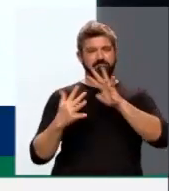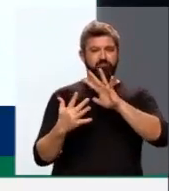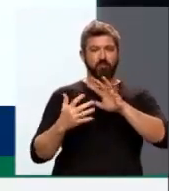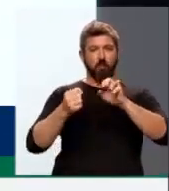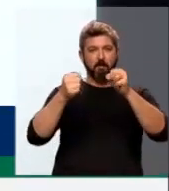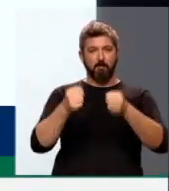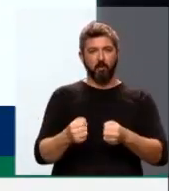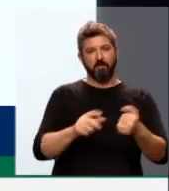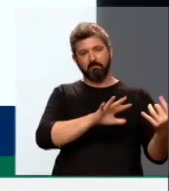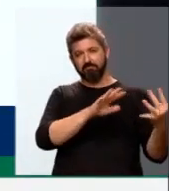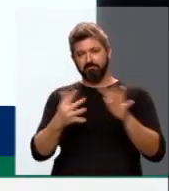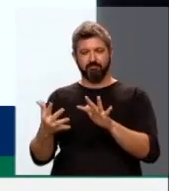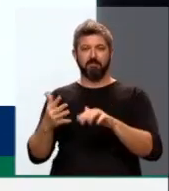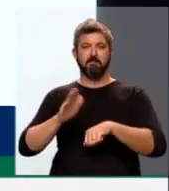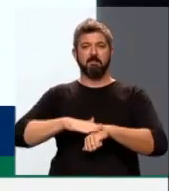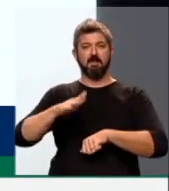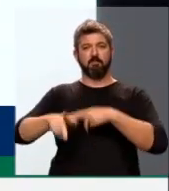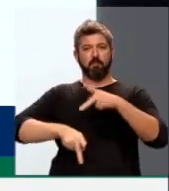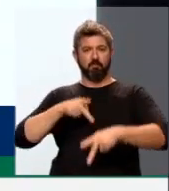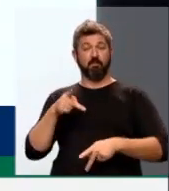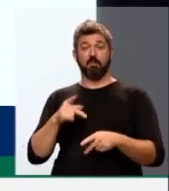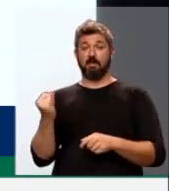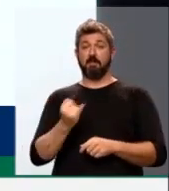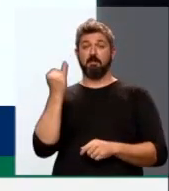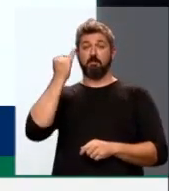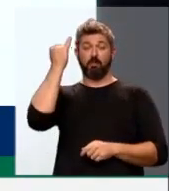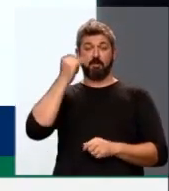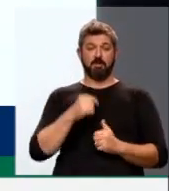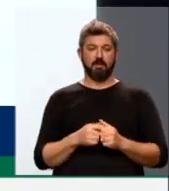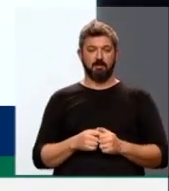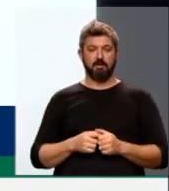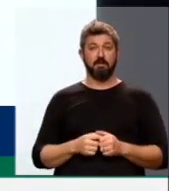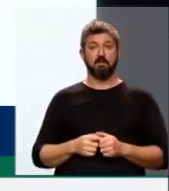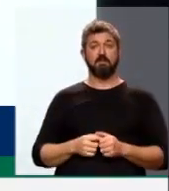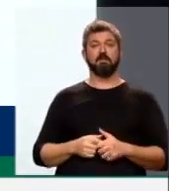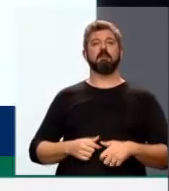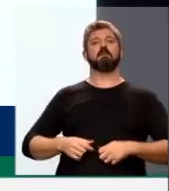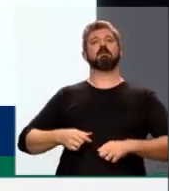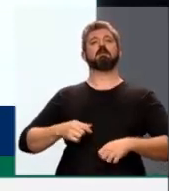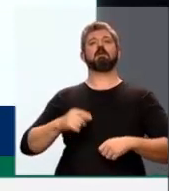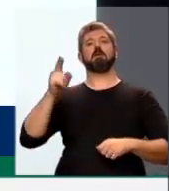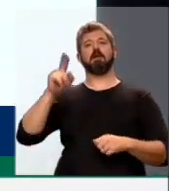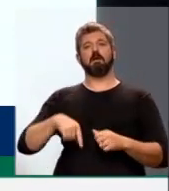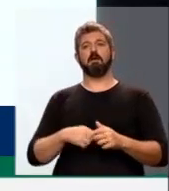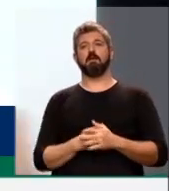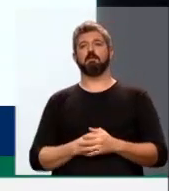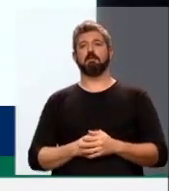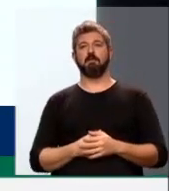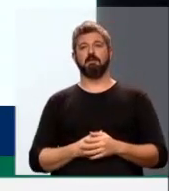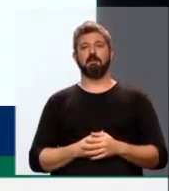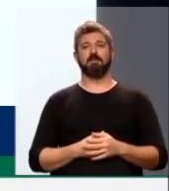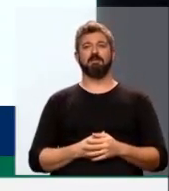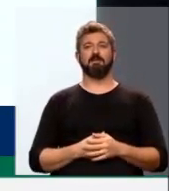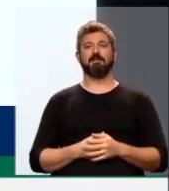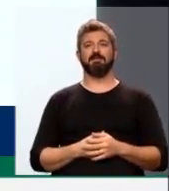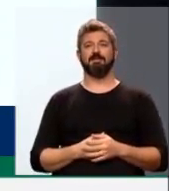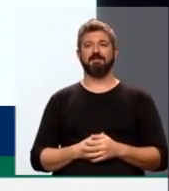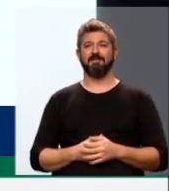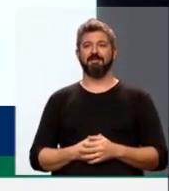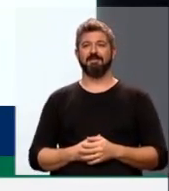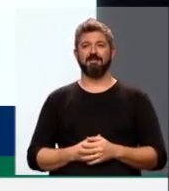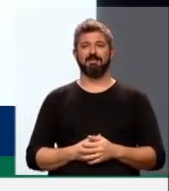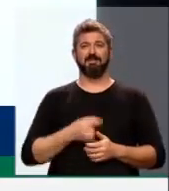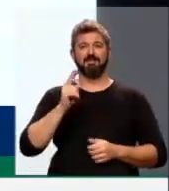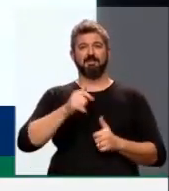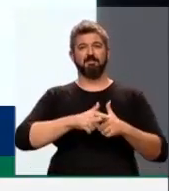o poder e devolver esse poder para as maiorias. E estamos entre as maiorias, mas